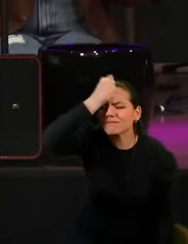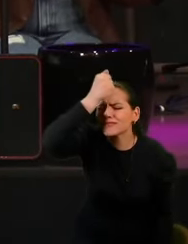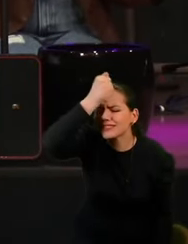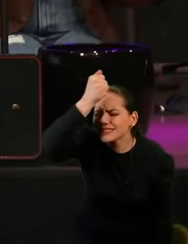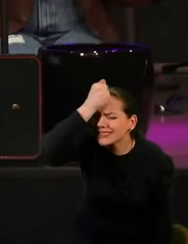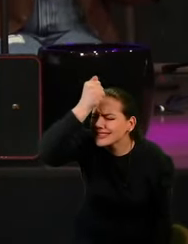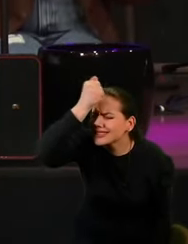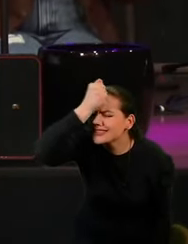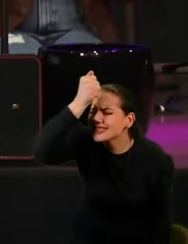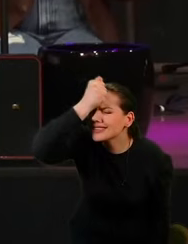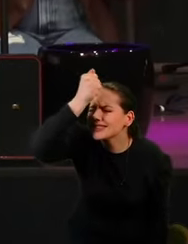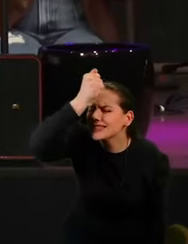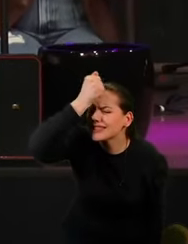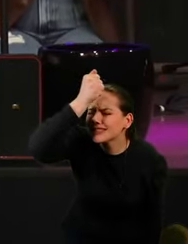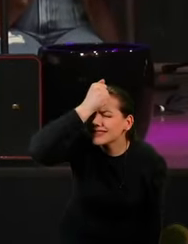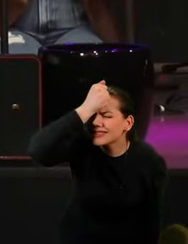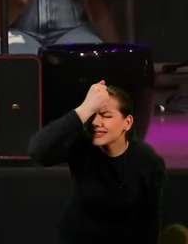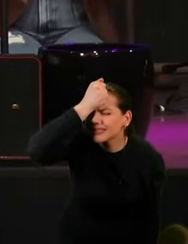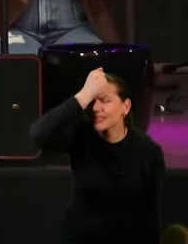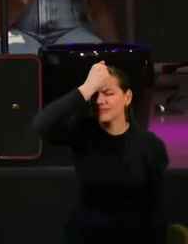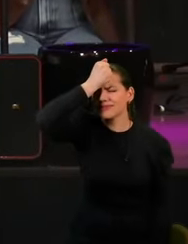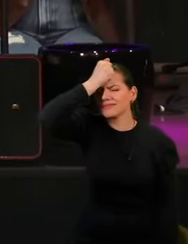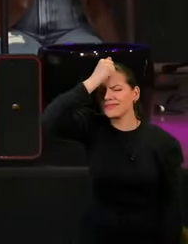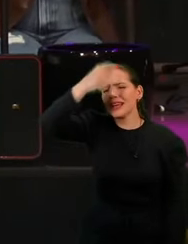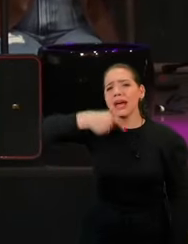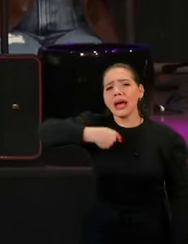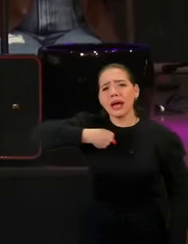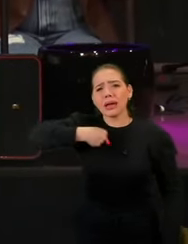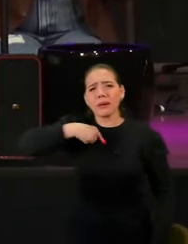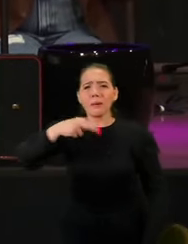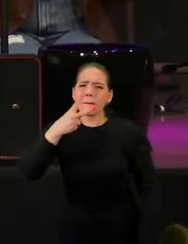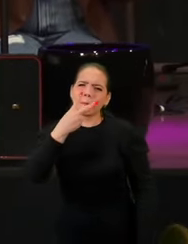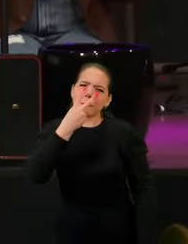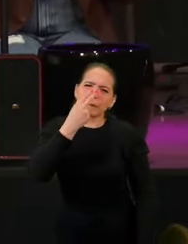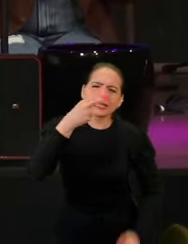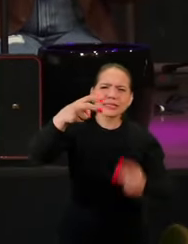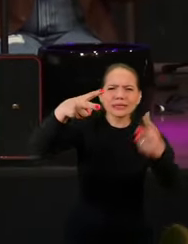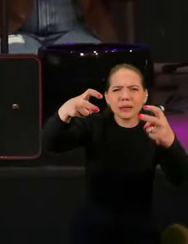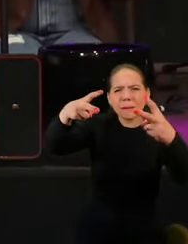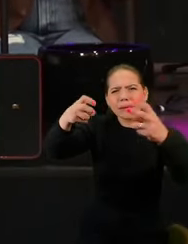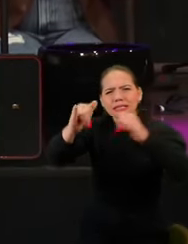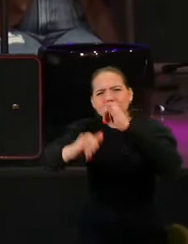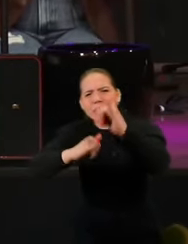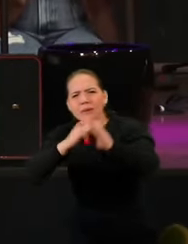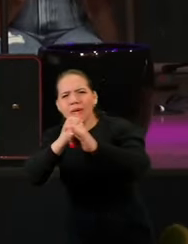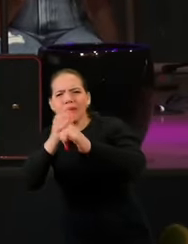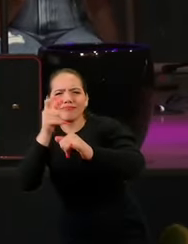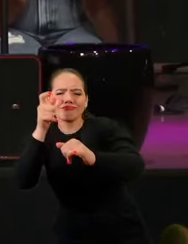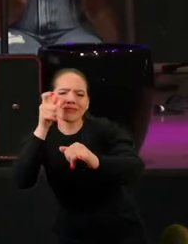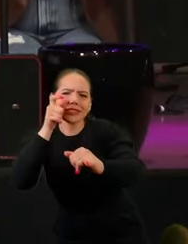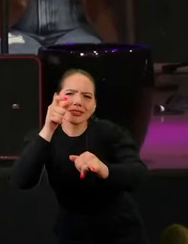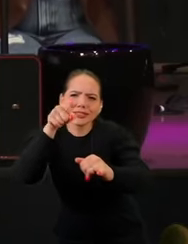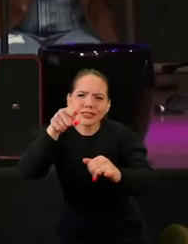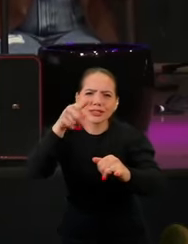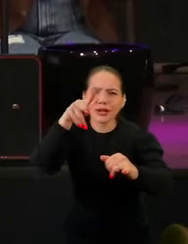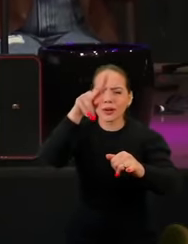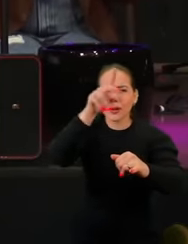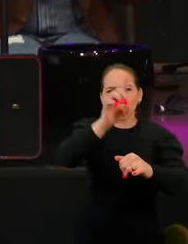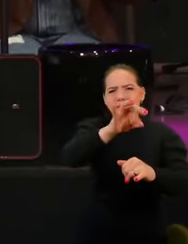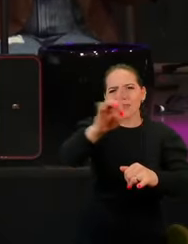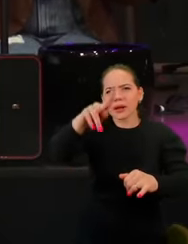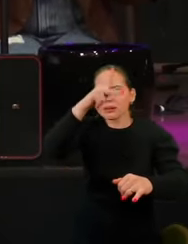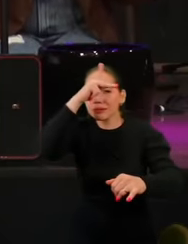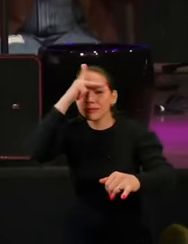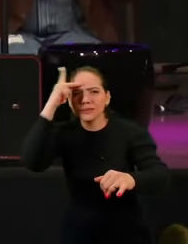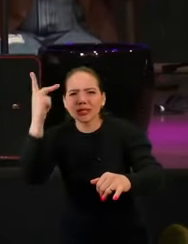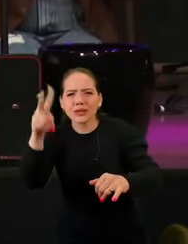Eu vejo mulheres nas cozinhas ajoelhadas, eu vejo famílias inteiras ajoelhadas nas suas casas, para que entre o